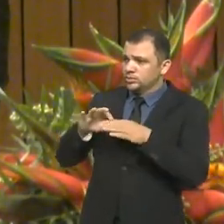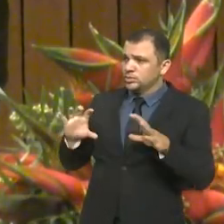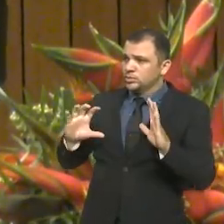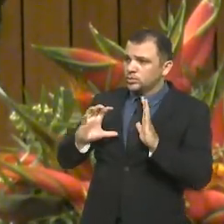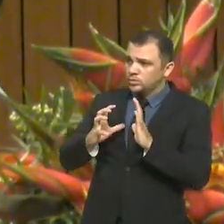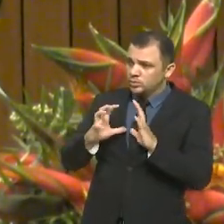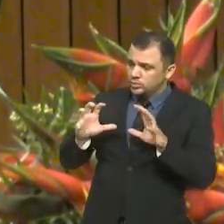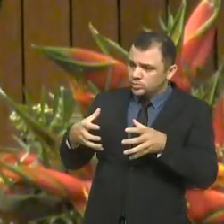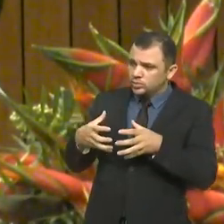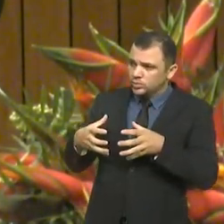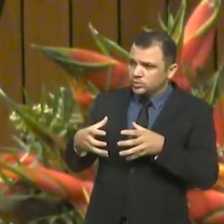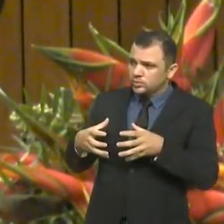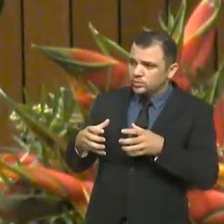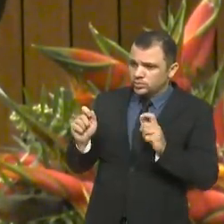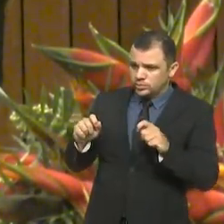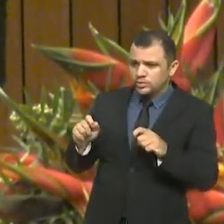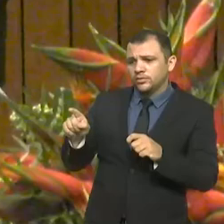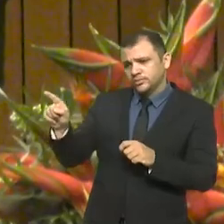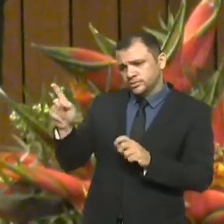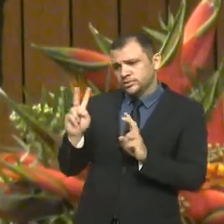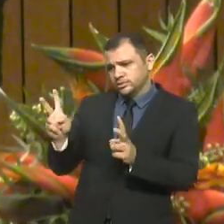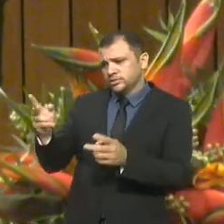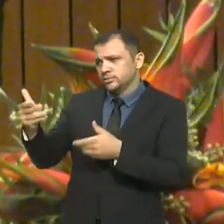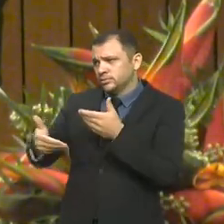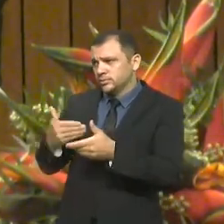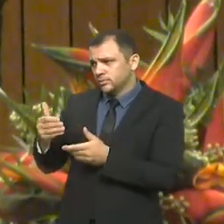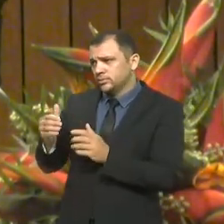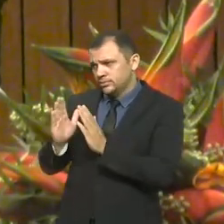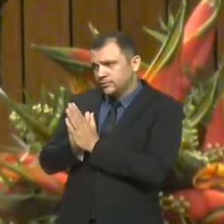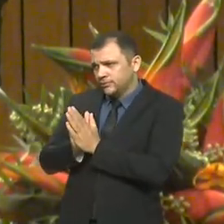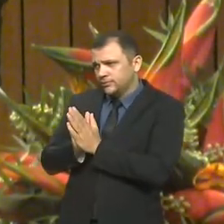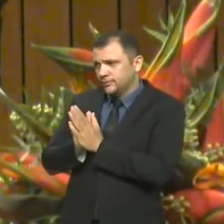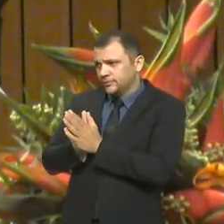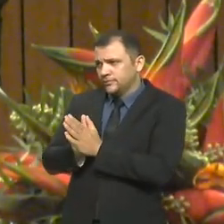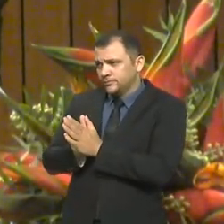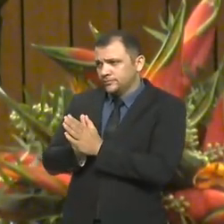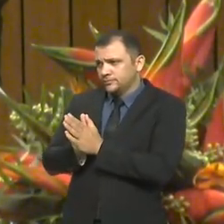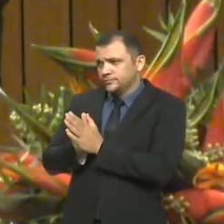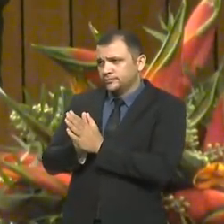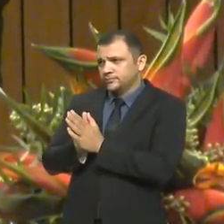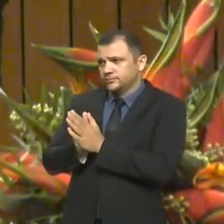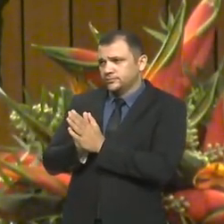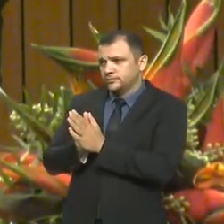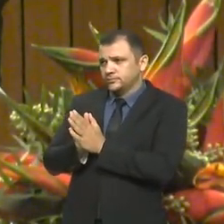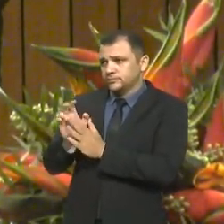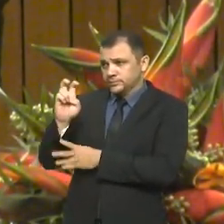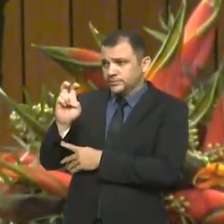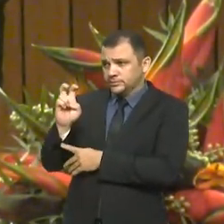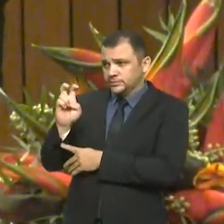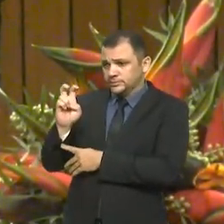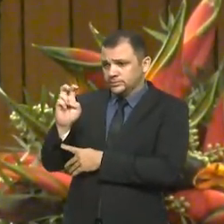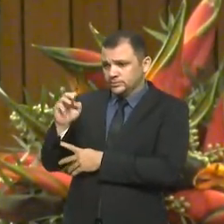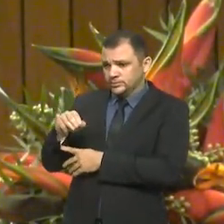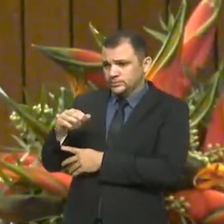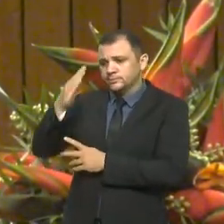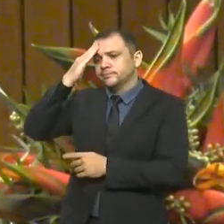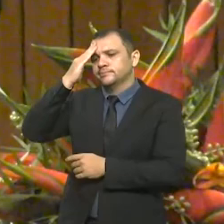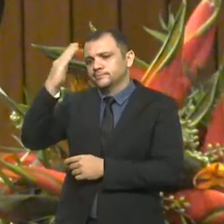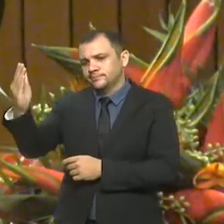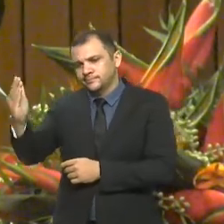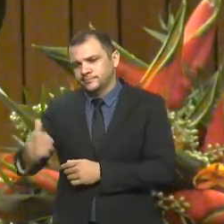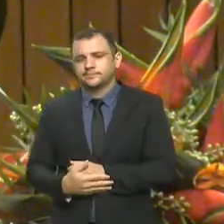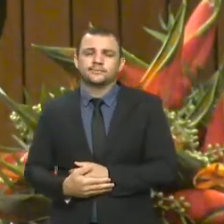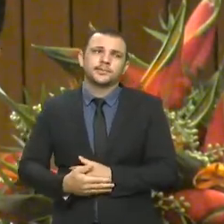do bloco, por gentileza. O senhor é tão bonzinho comigo. Please. Please. 5? Muito obrigado. O que